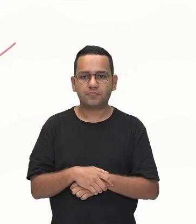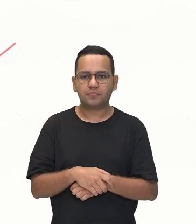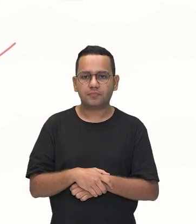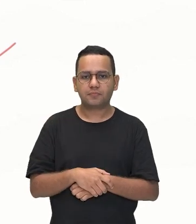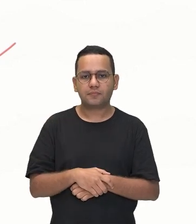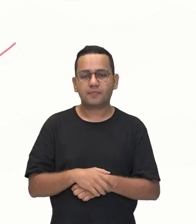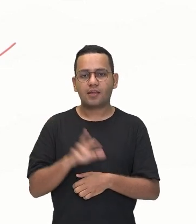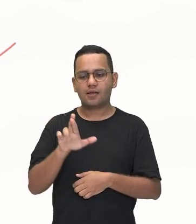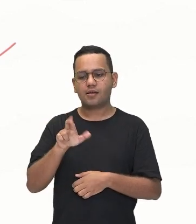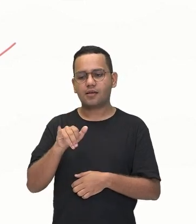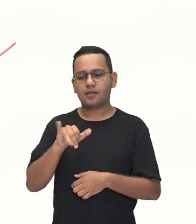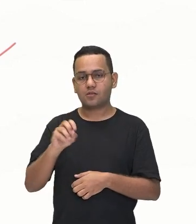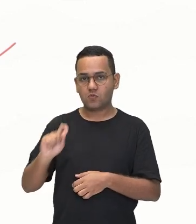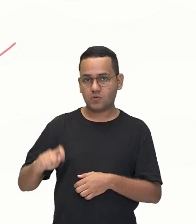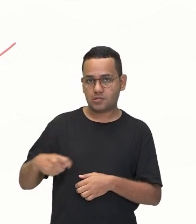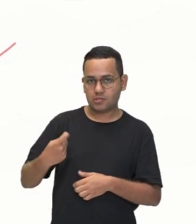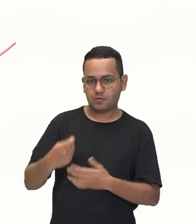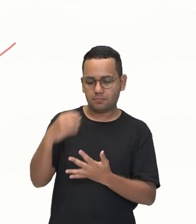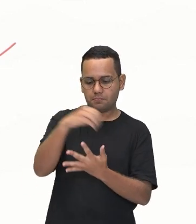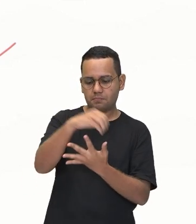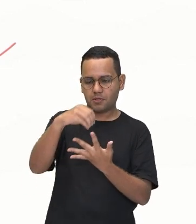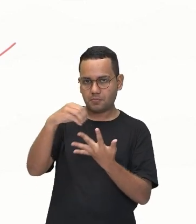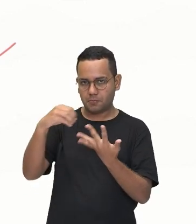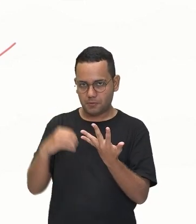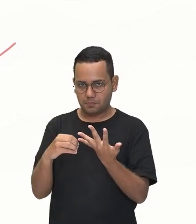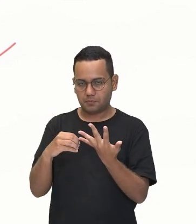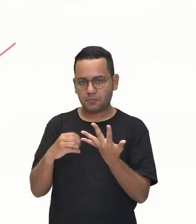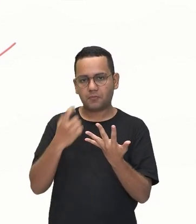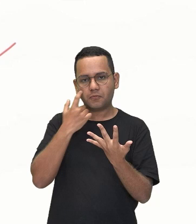da natureza, né? Reino protista,